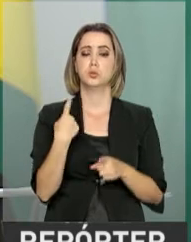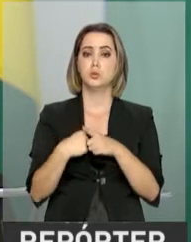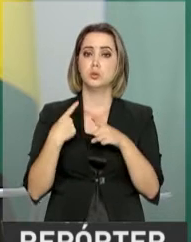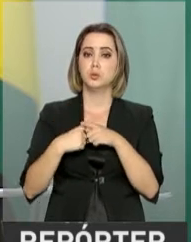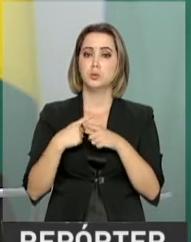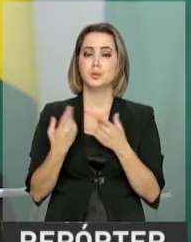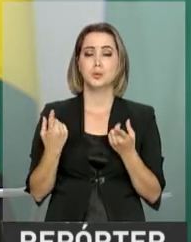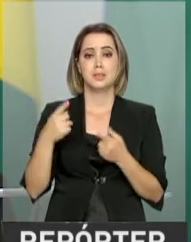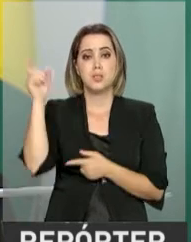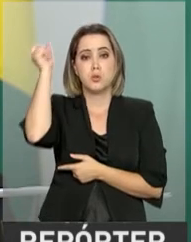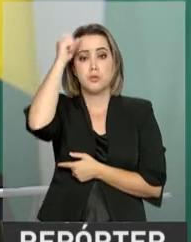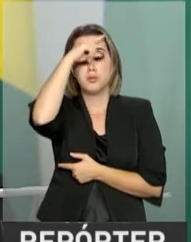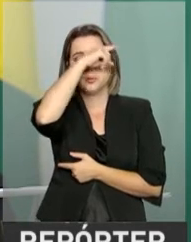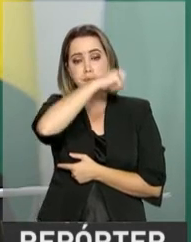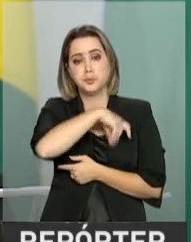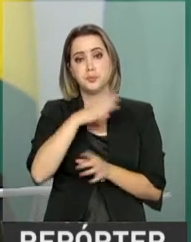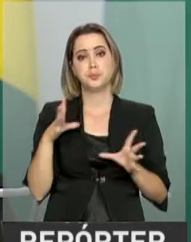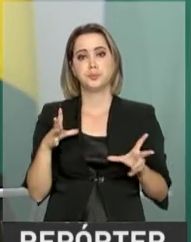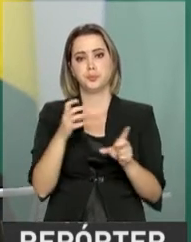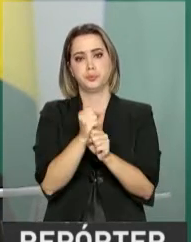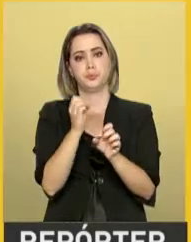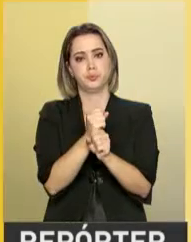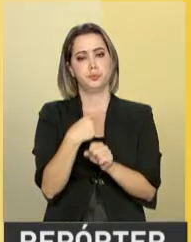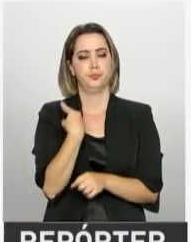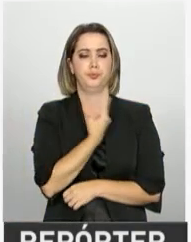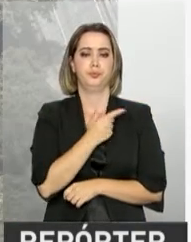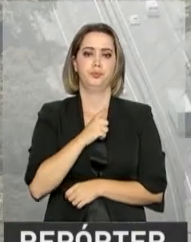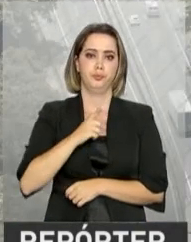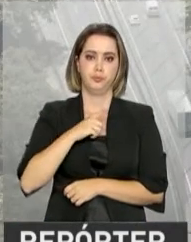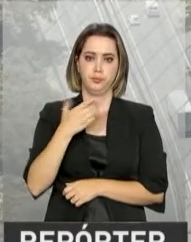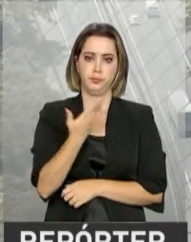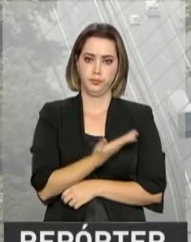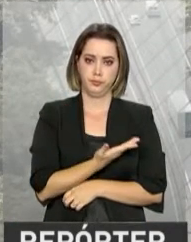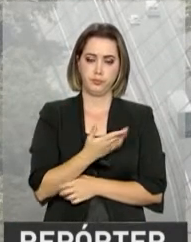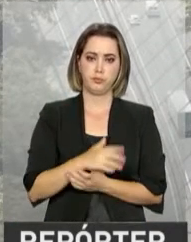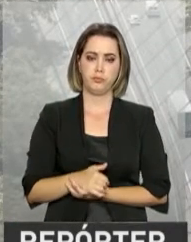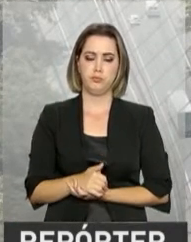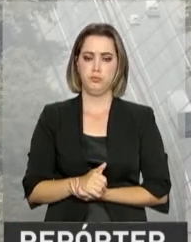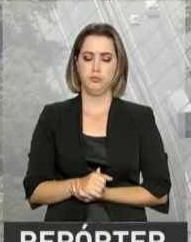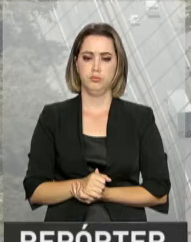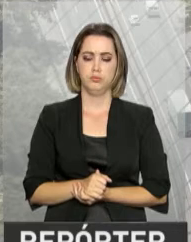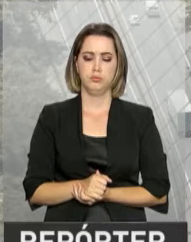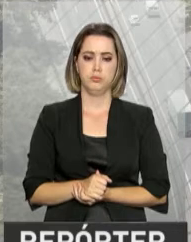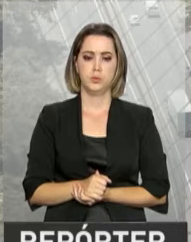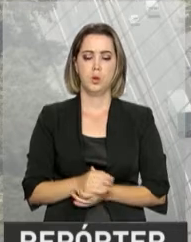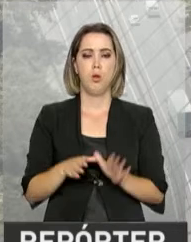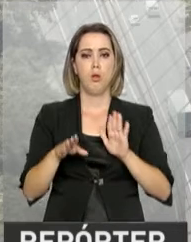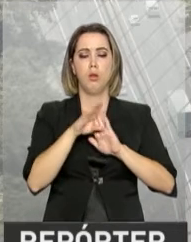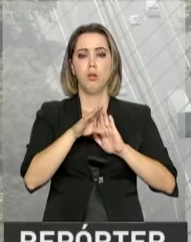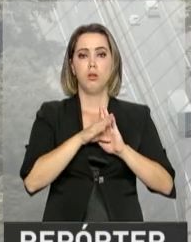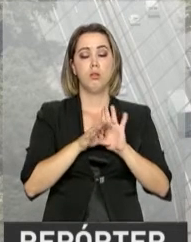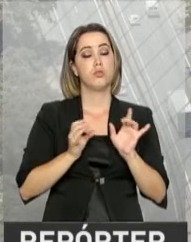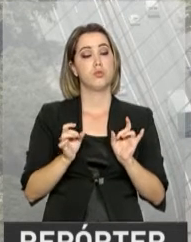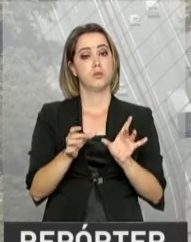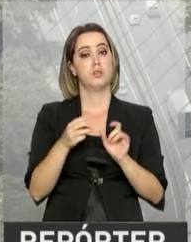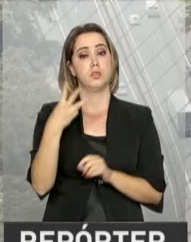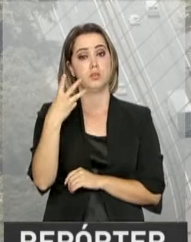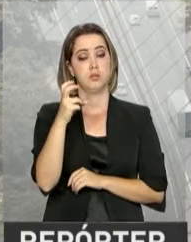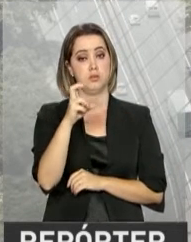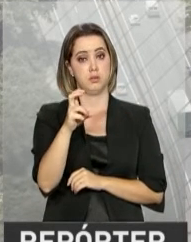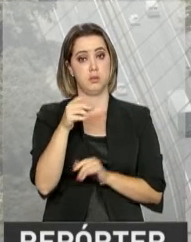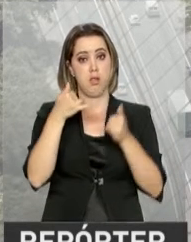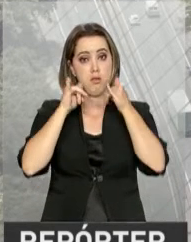das dificuldades de orçamento que nós temos. Neste pacote estão 35 linhas de transmissão de energia,